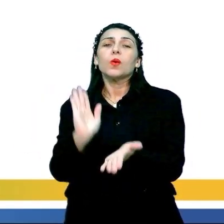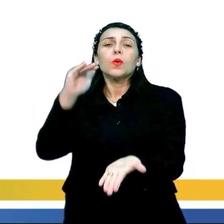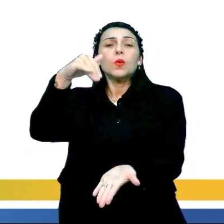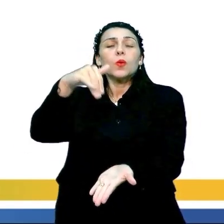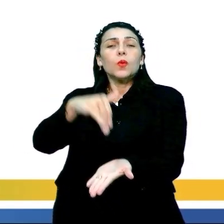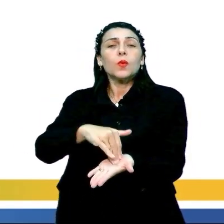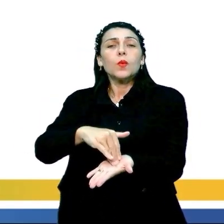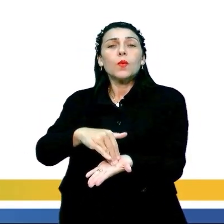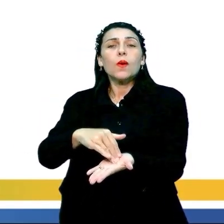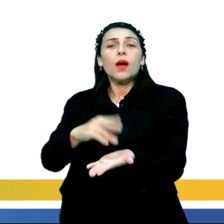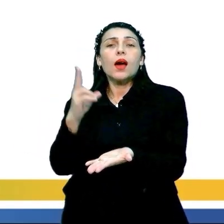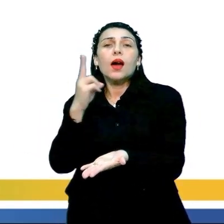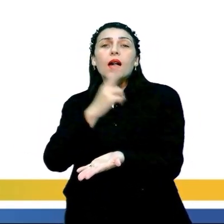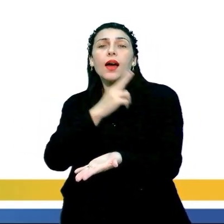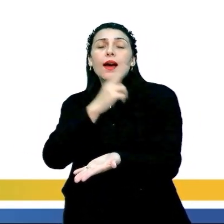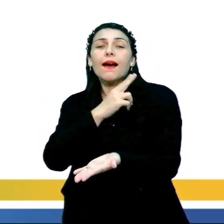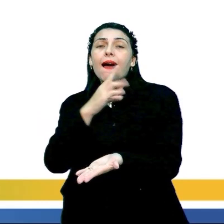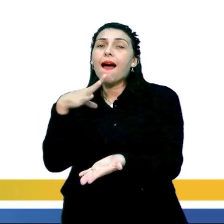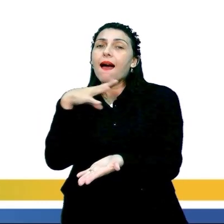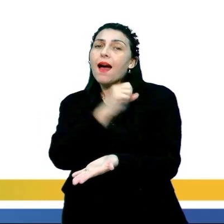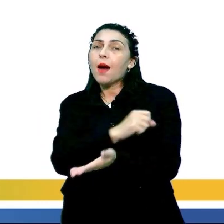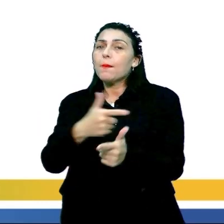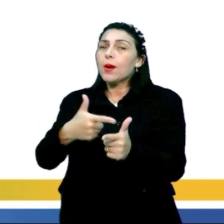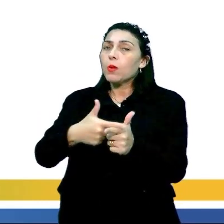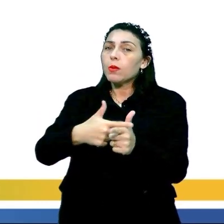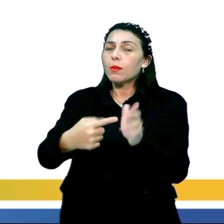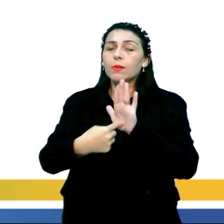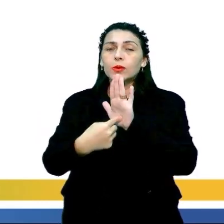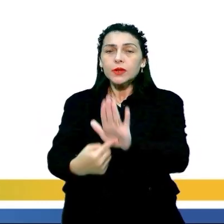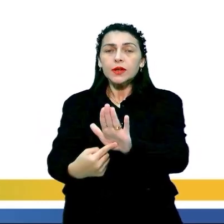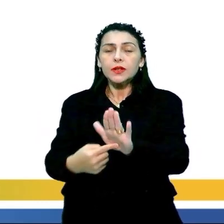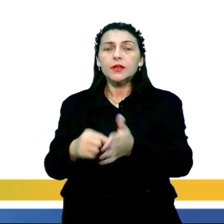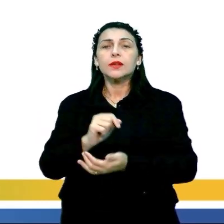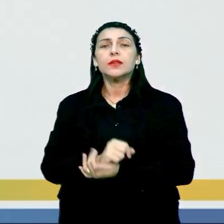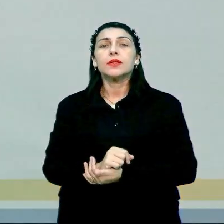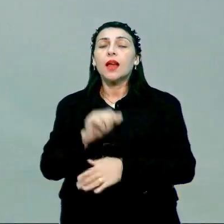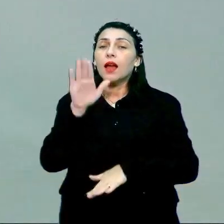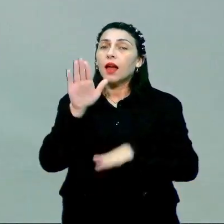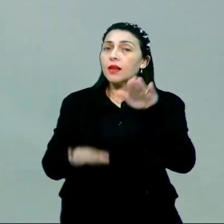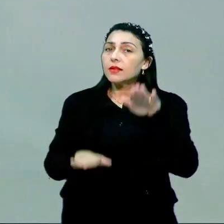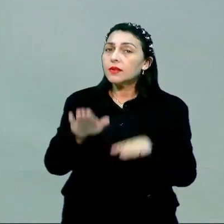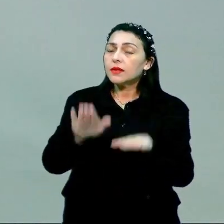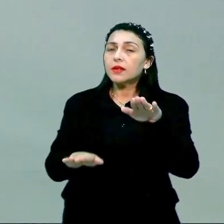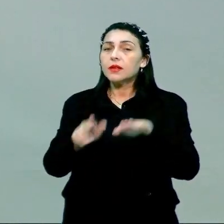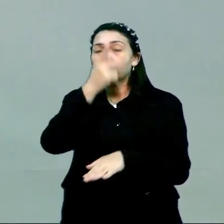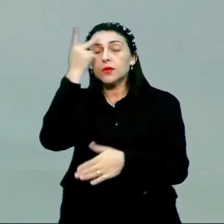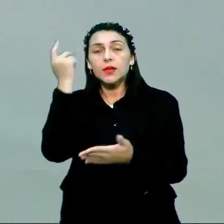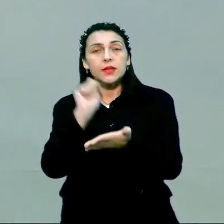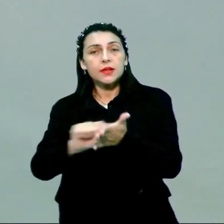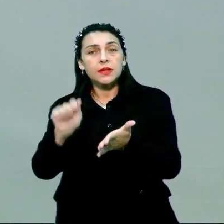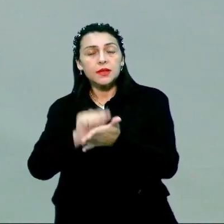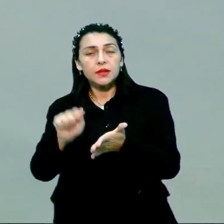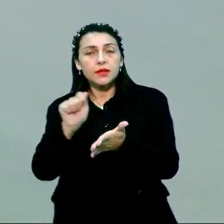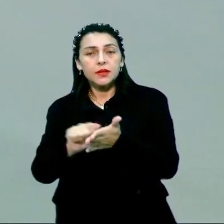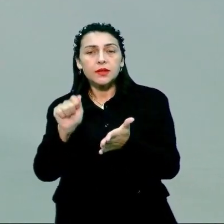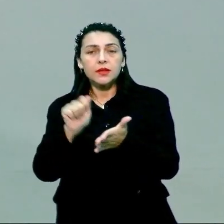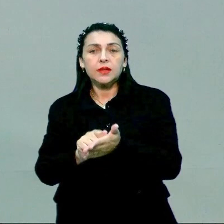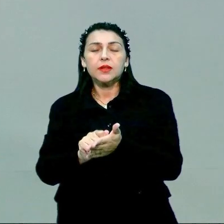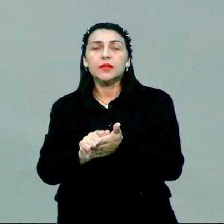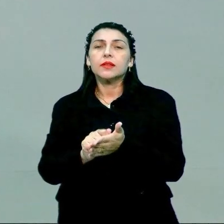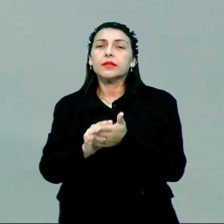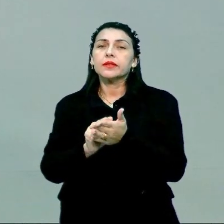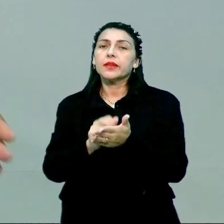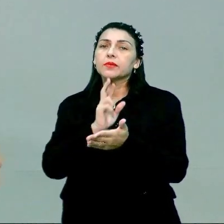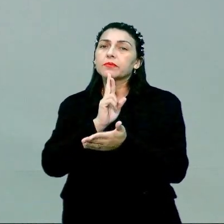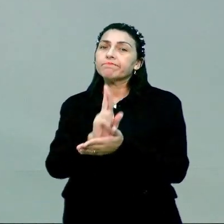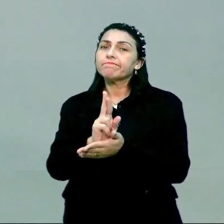solução viável para o problema abordado. Às vezes, as pessoas escrevem uma solução